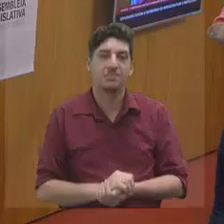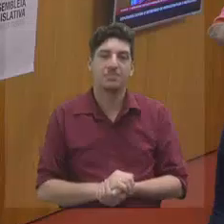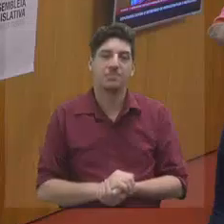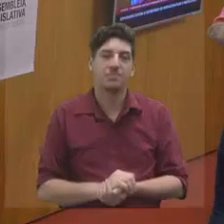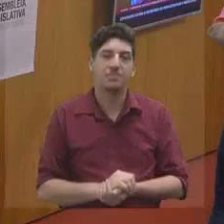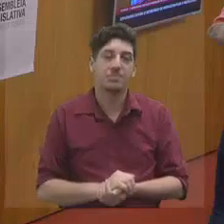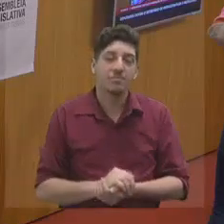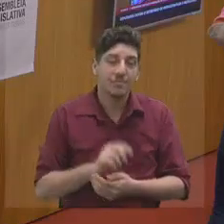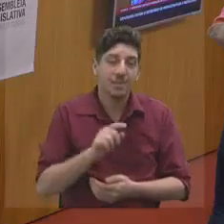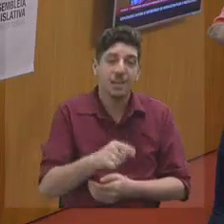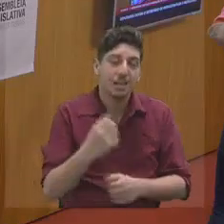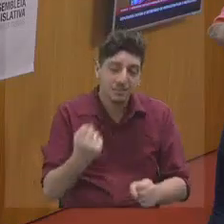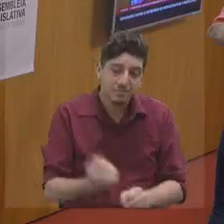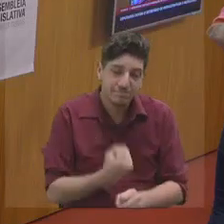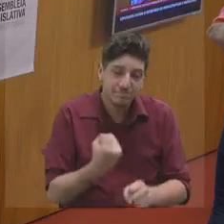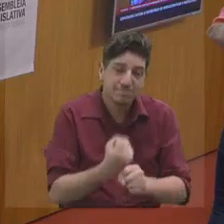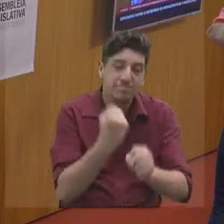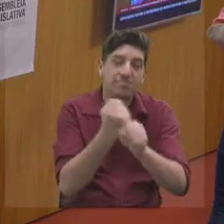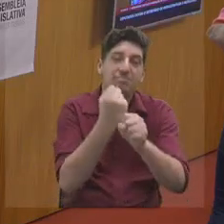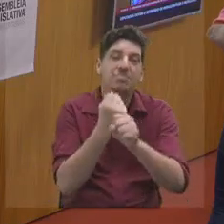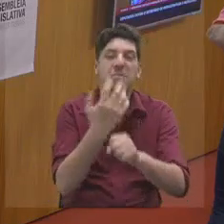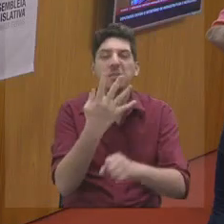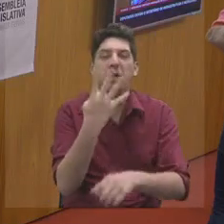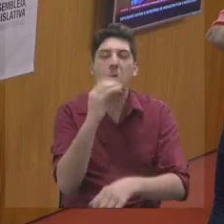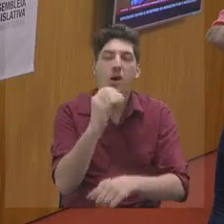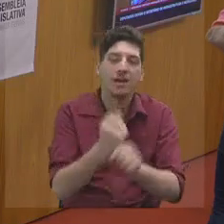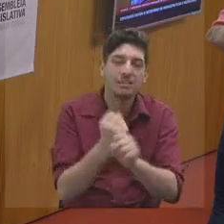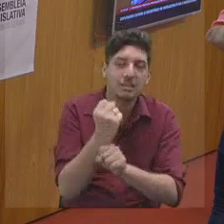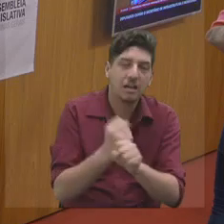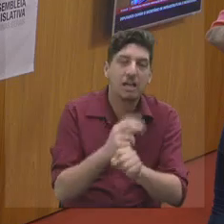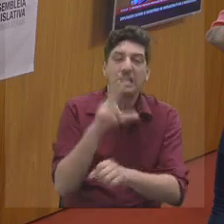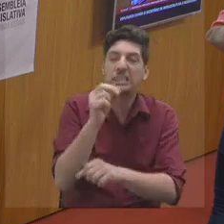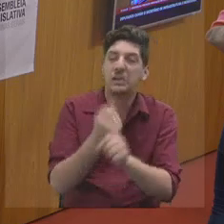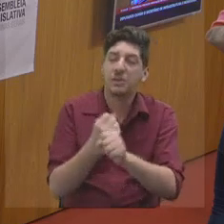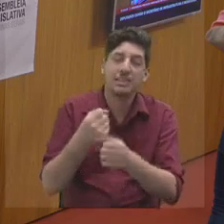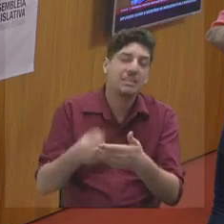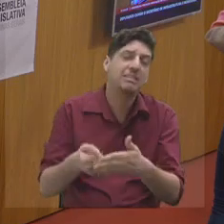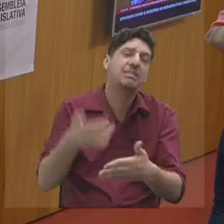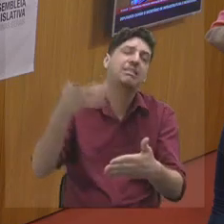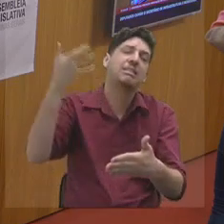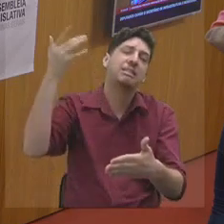foi edificada construída 40 50 anos atrás